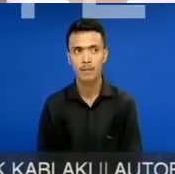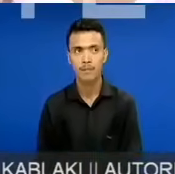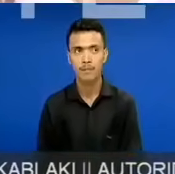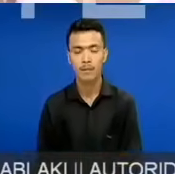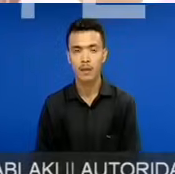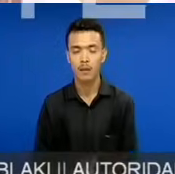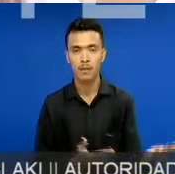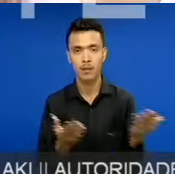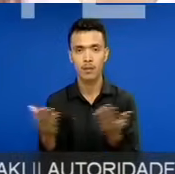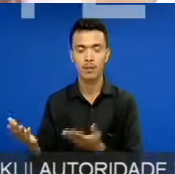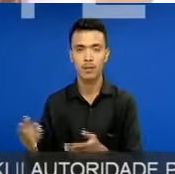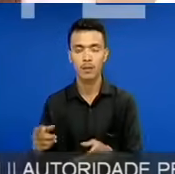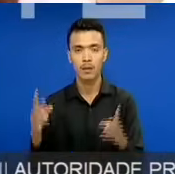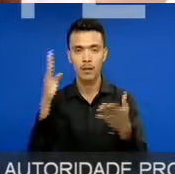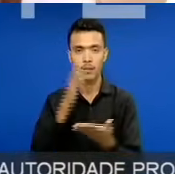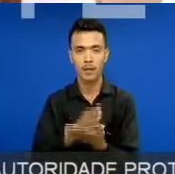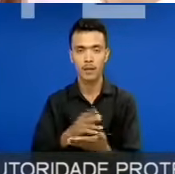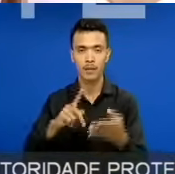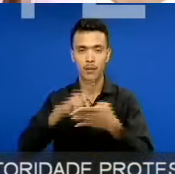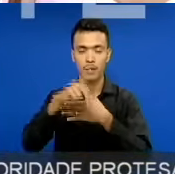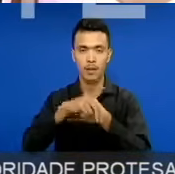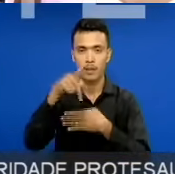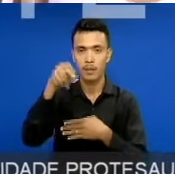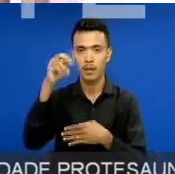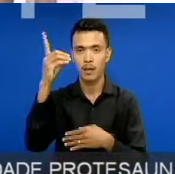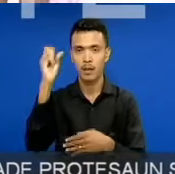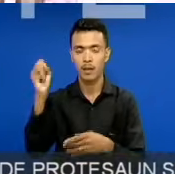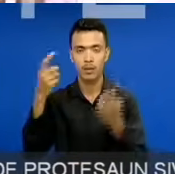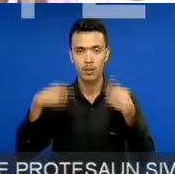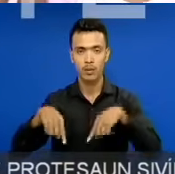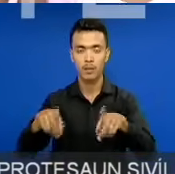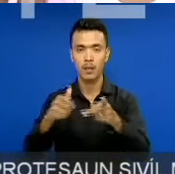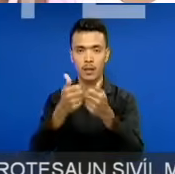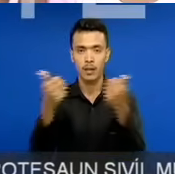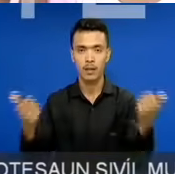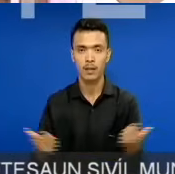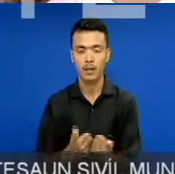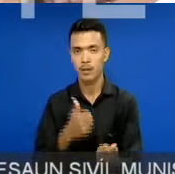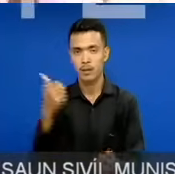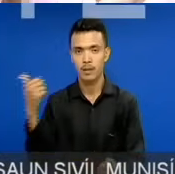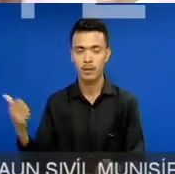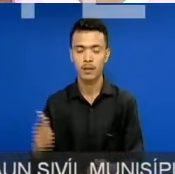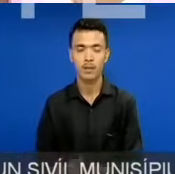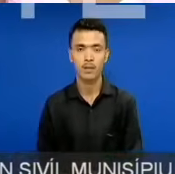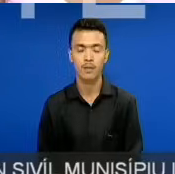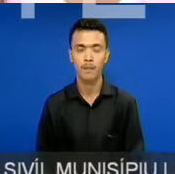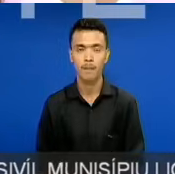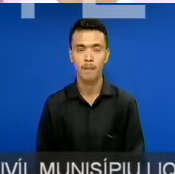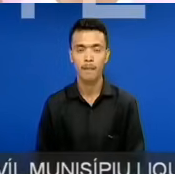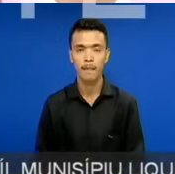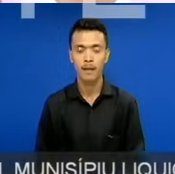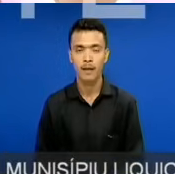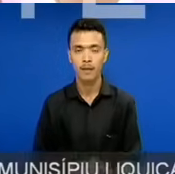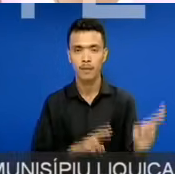Amilori para program penisnya amil akses falbaya area selo pada am kontumona fatin kalau bagi rapor tunggu seperti dari am front